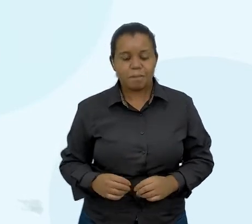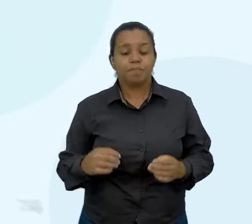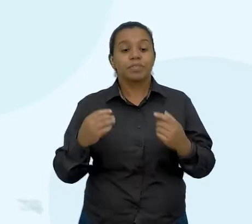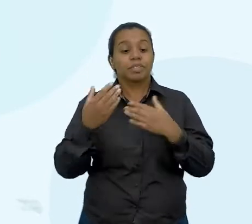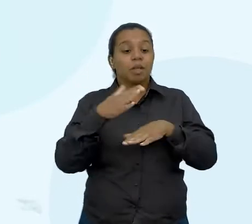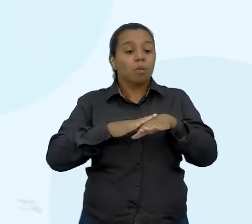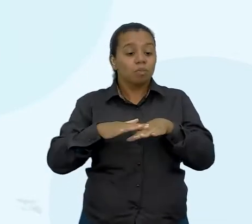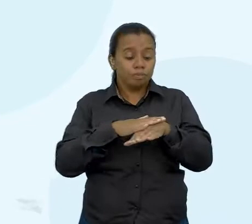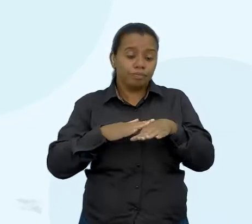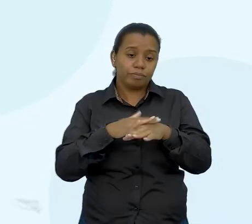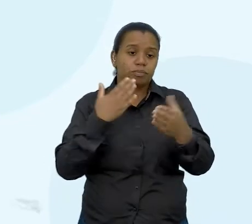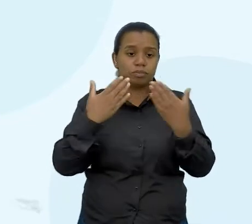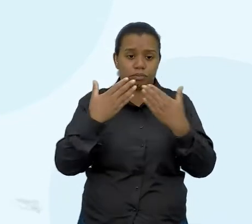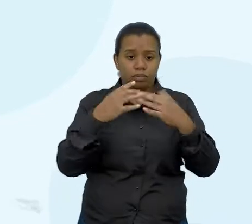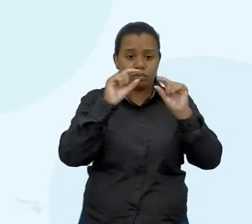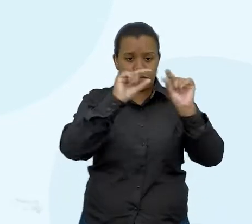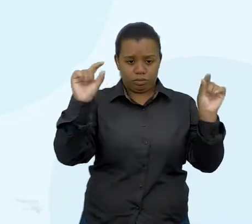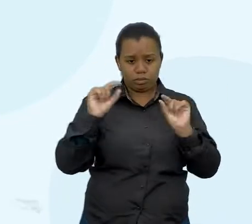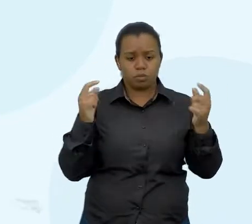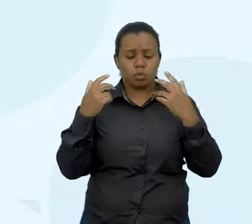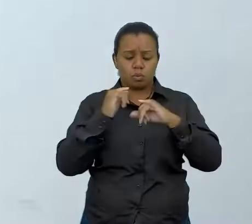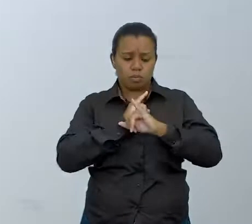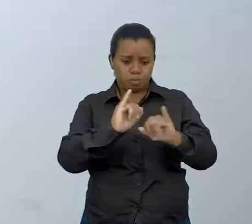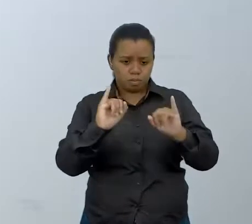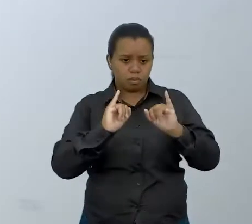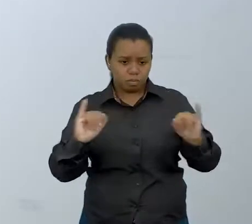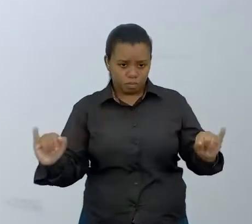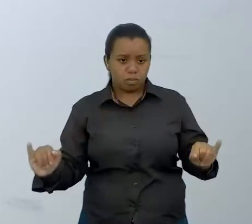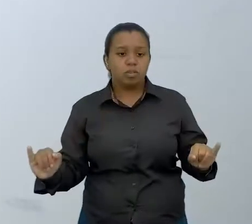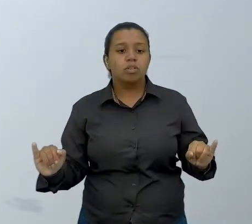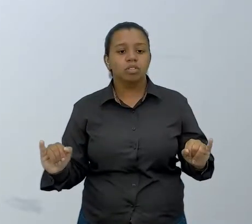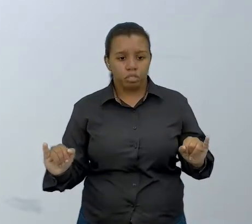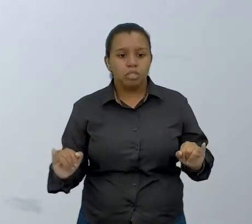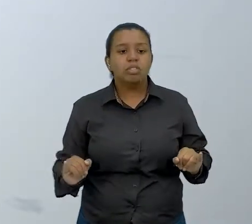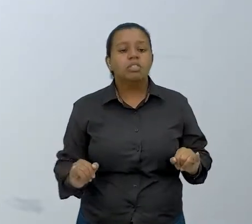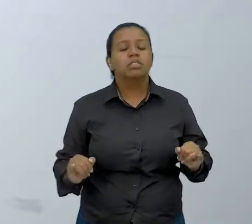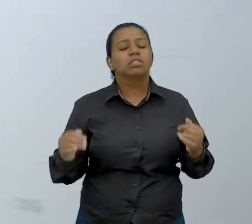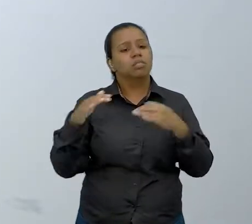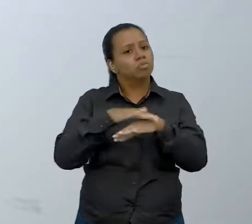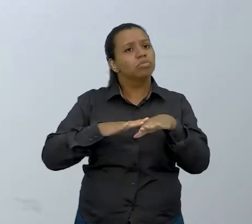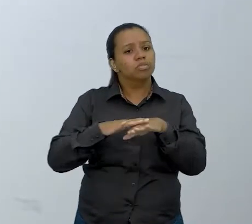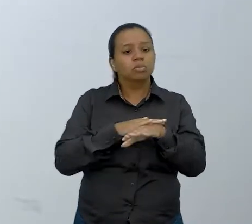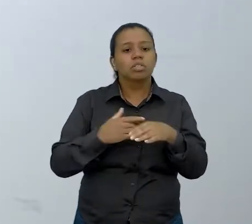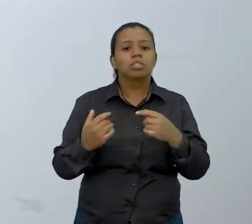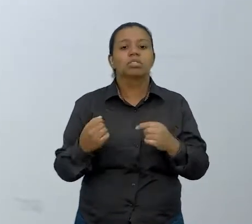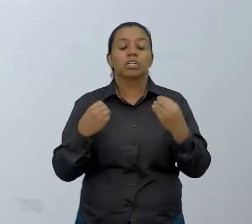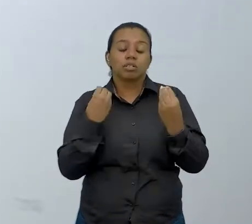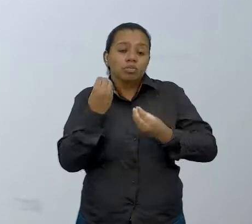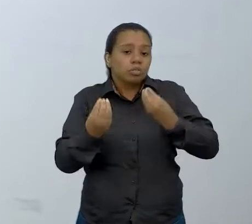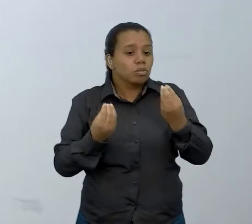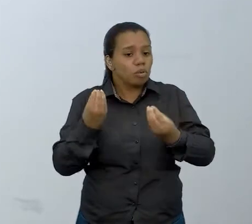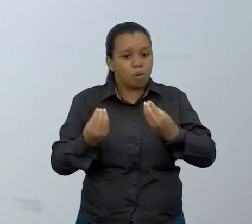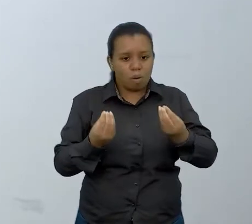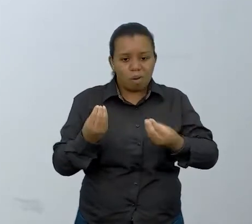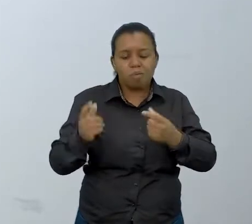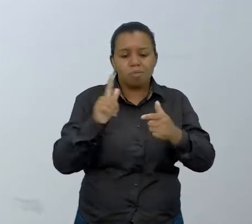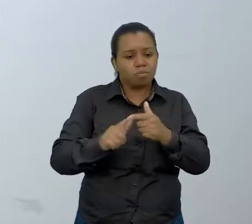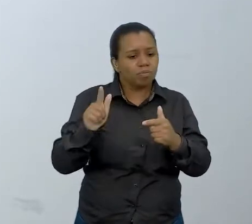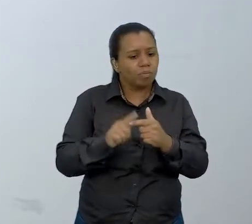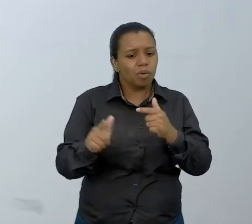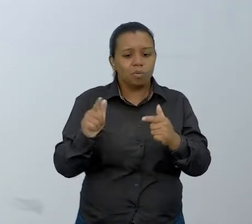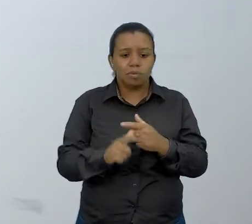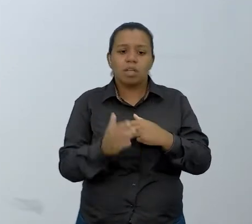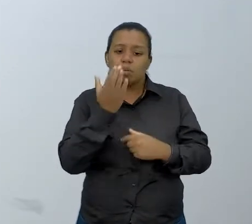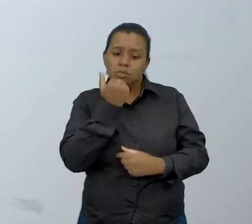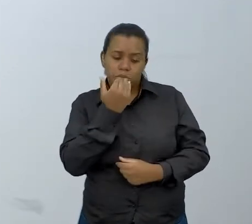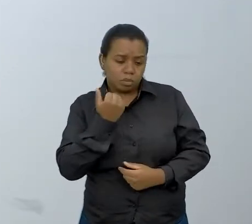essas notícias especificamente, nós estamos falando sobre como, né, esses problemas relacionados à alimentação,